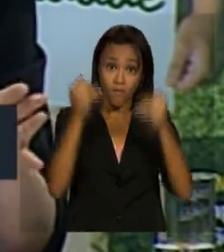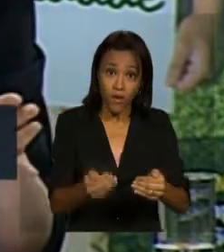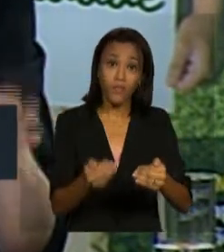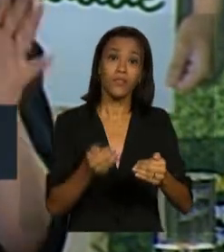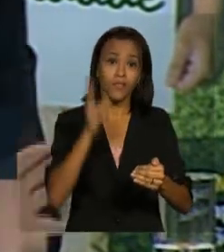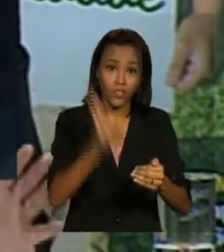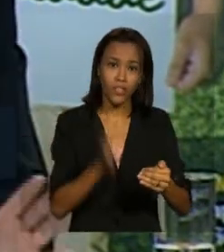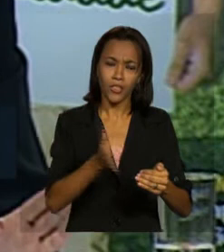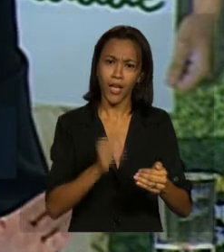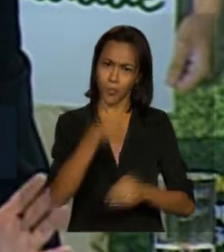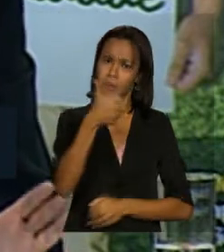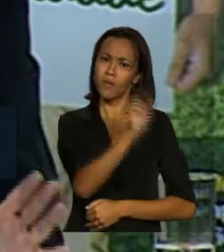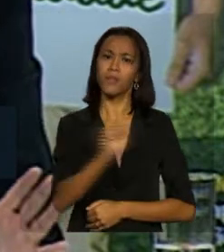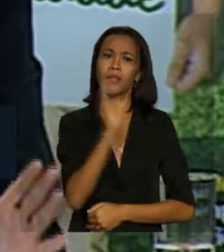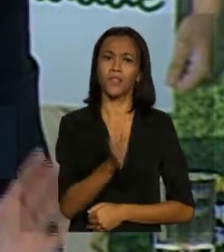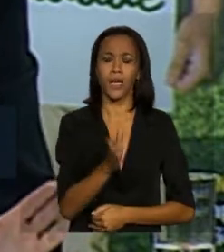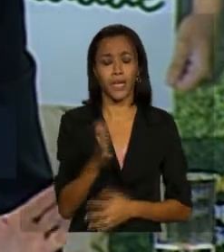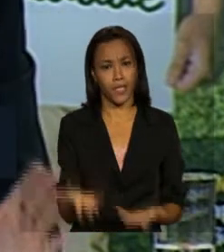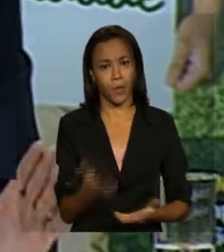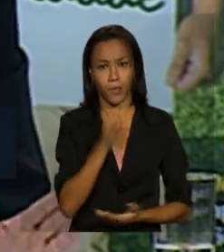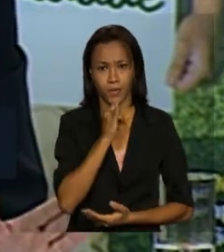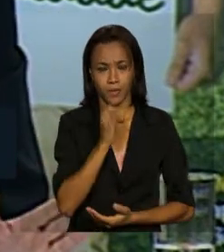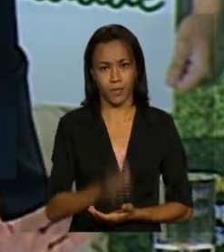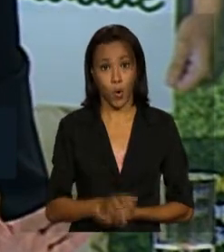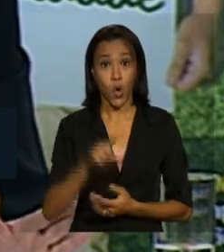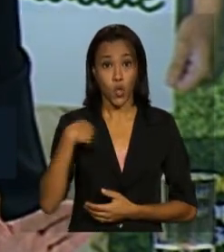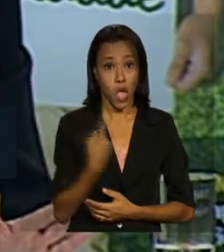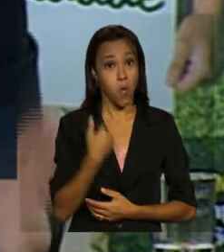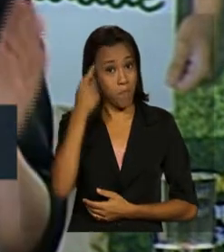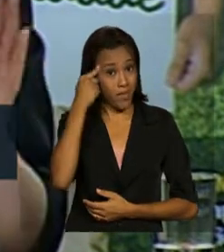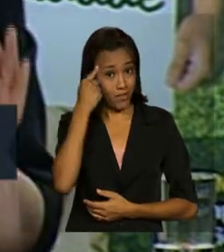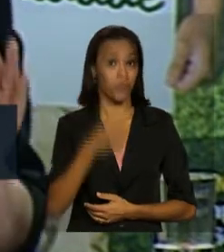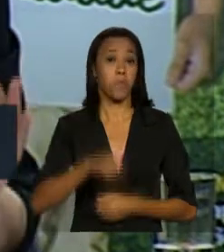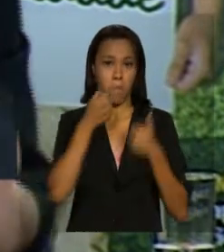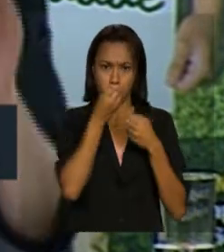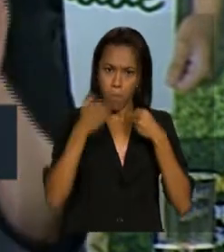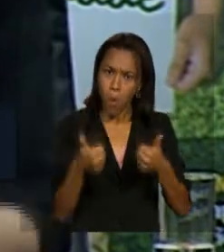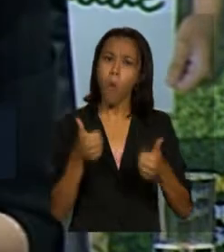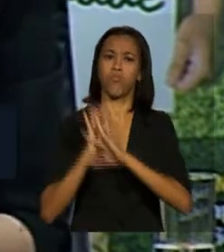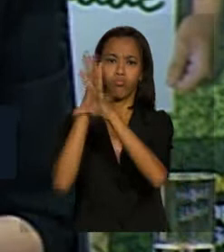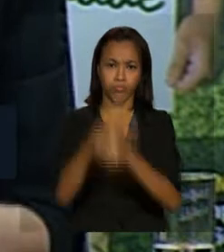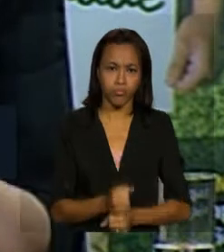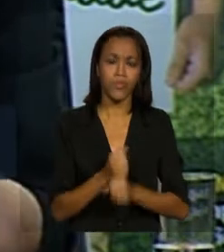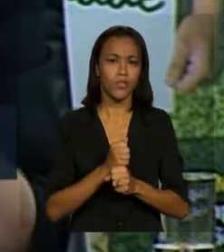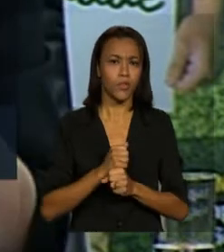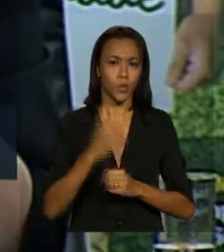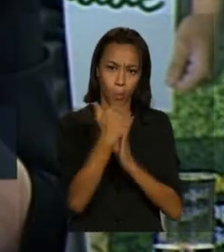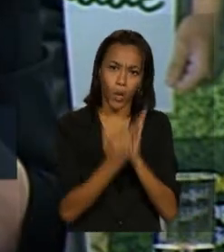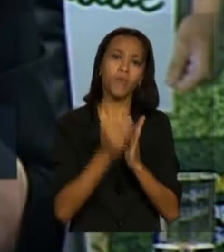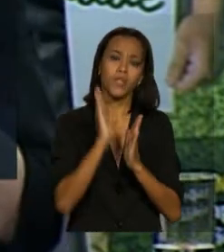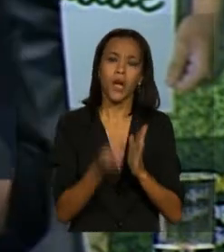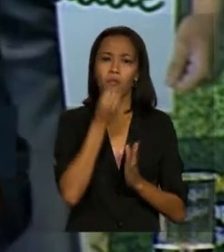foi constituído agora no primeiro semestre. Então, o nosso saldo é positivo, assim como é positivo um plano que,